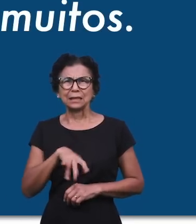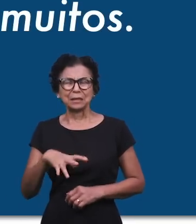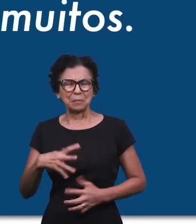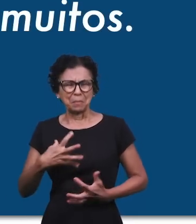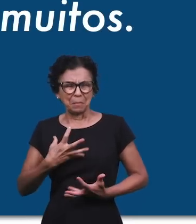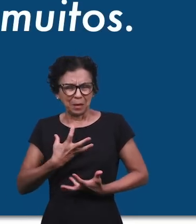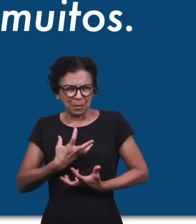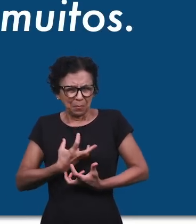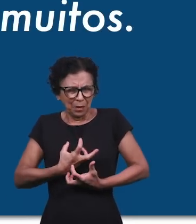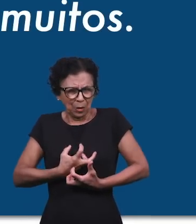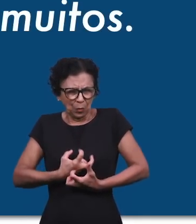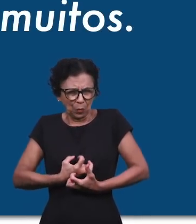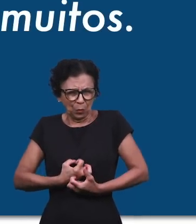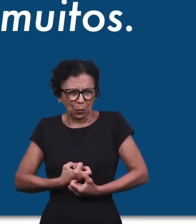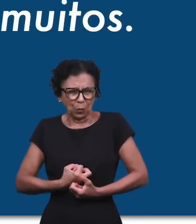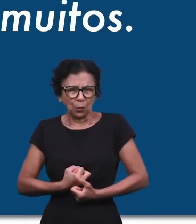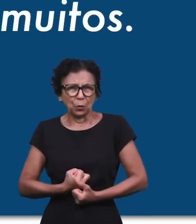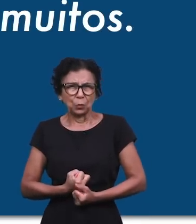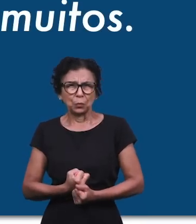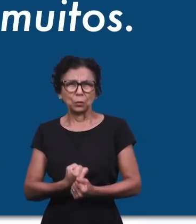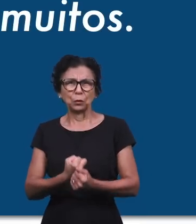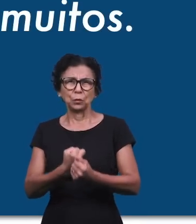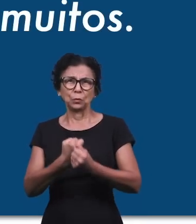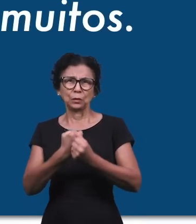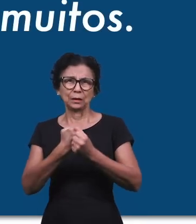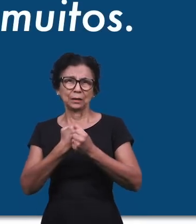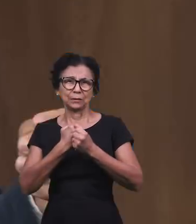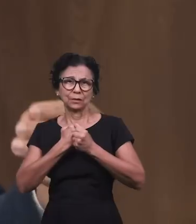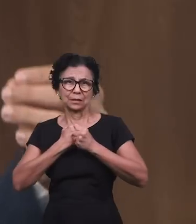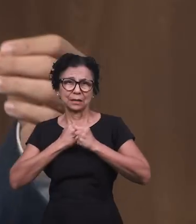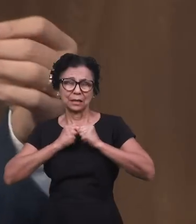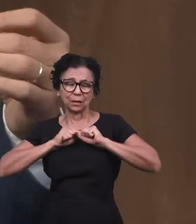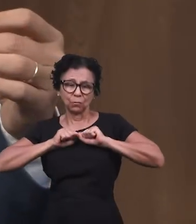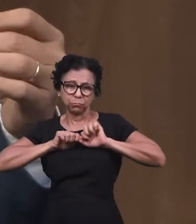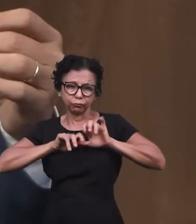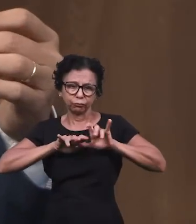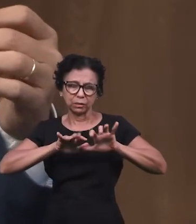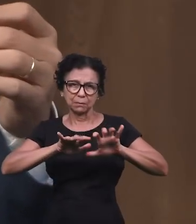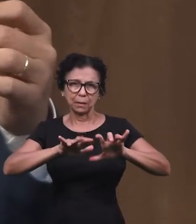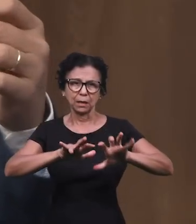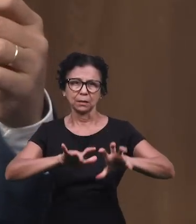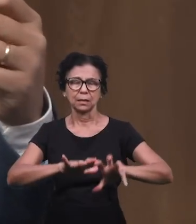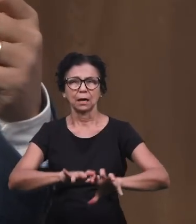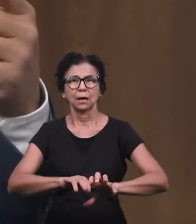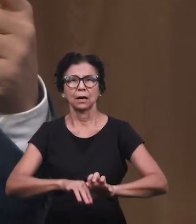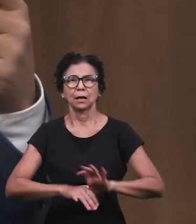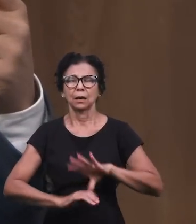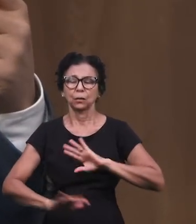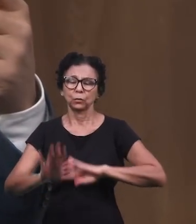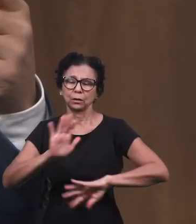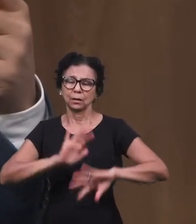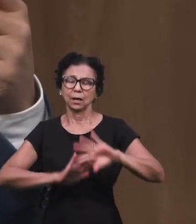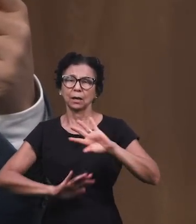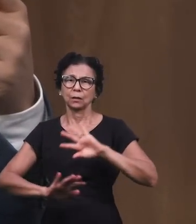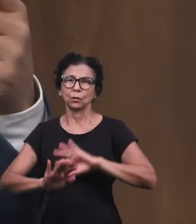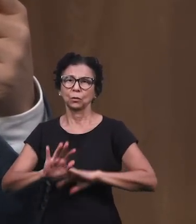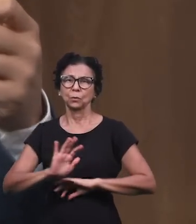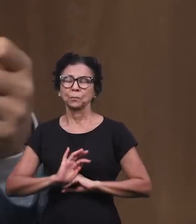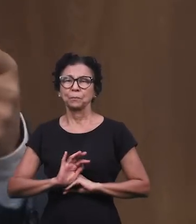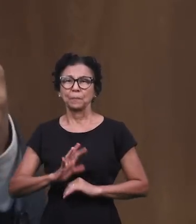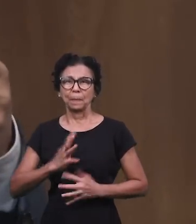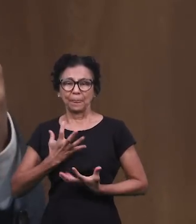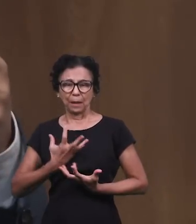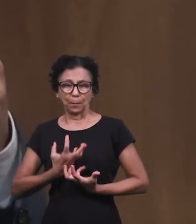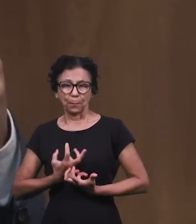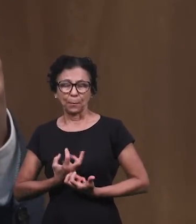perturbação, contaminando a muitos. Ou seja, a mágoa é como uma raiz de amargura que